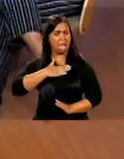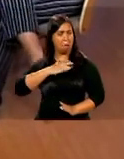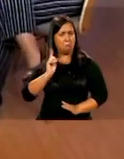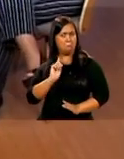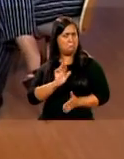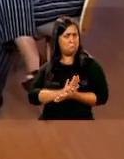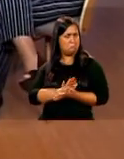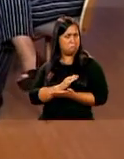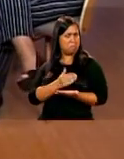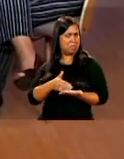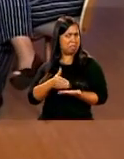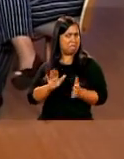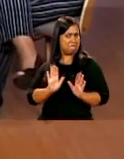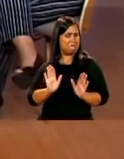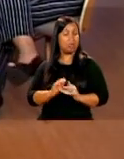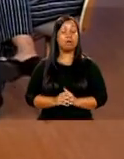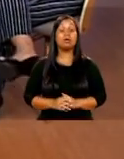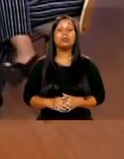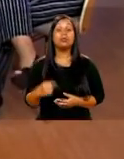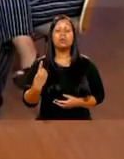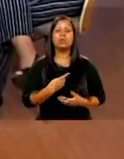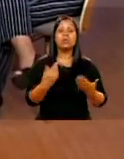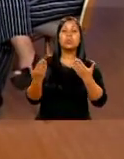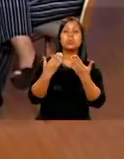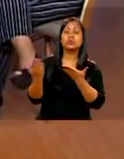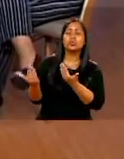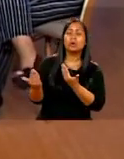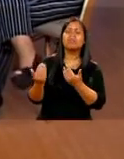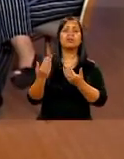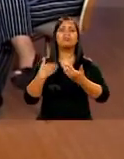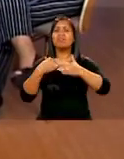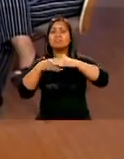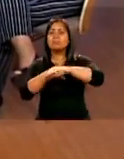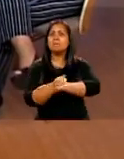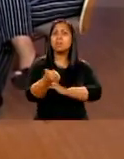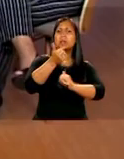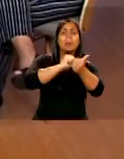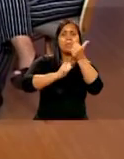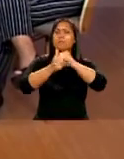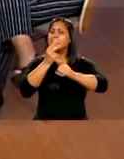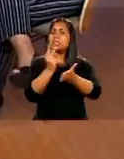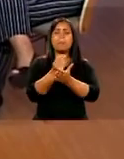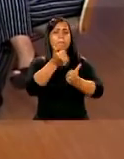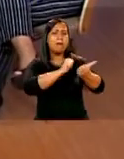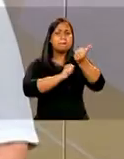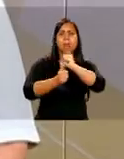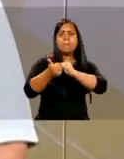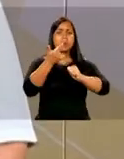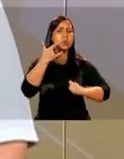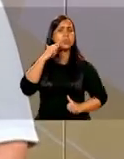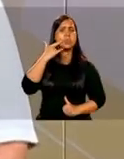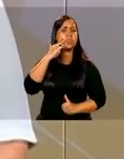né? Então, esses dias, conversando com o jovem, ele disse assim, olha, eu estava acostumado a beber, eu sempre bebi. E a minha